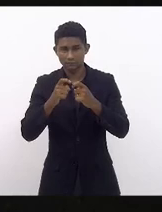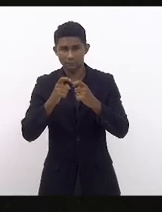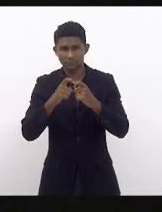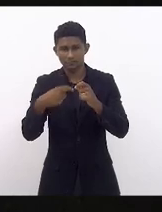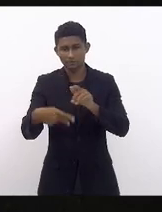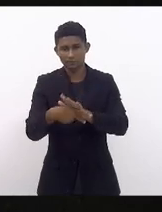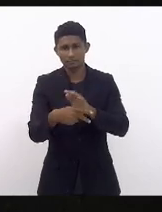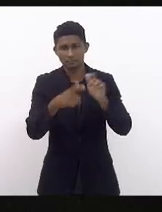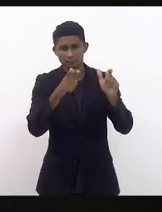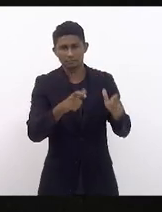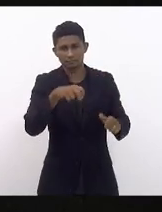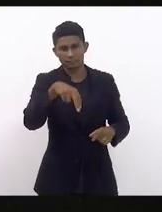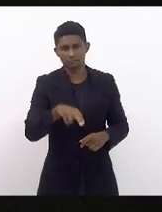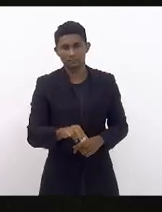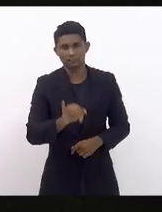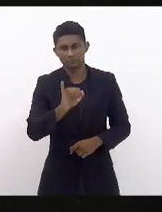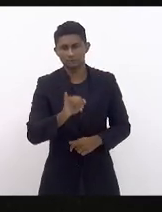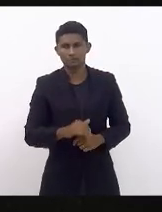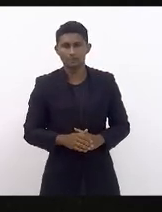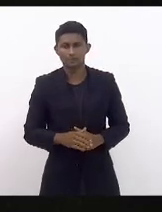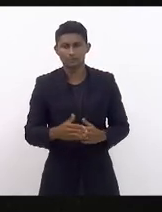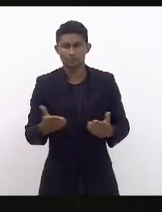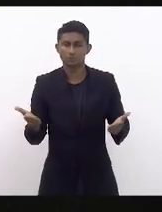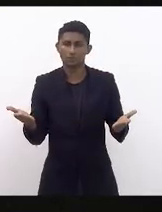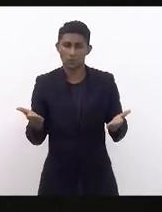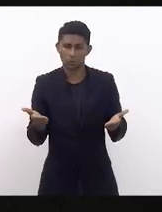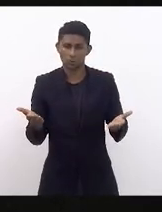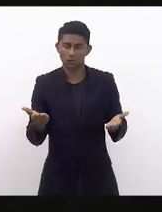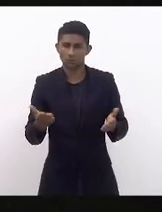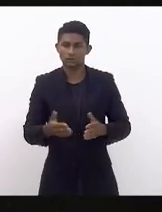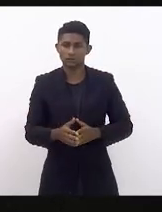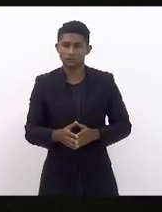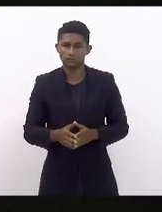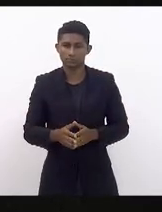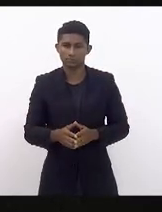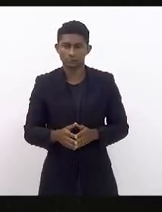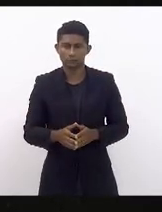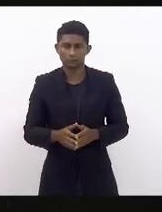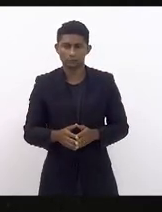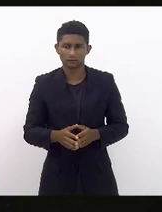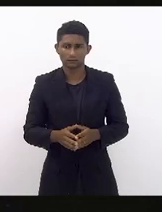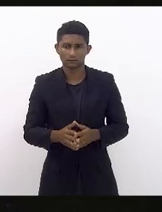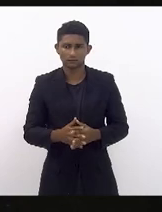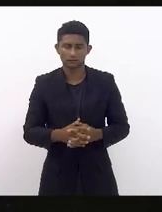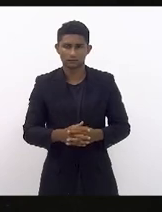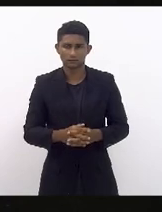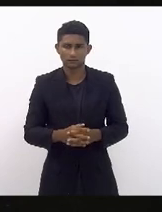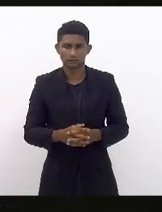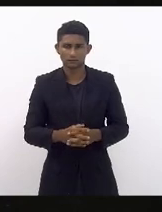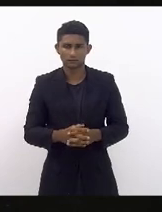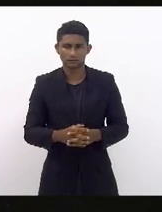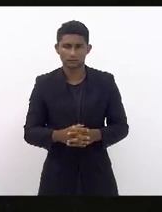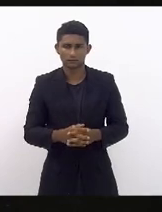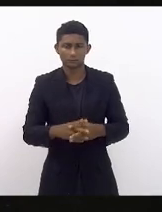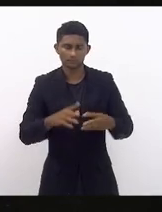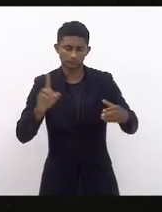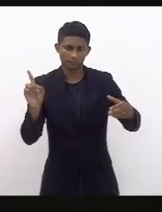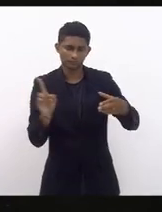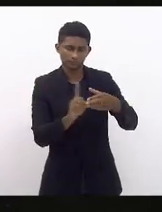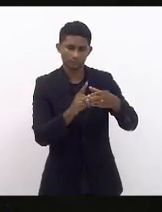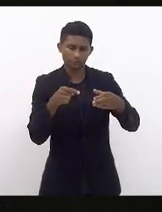Iguaçu. Hoje nós ainda estamos como membro do